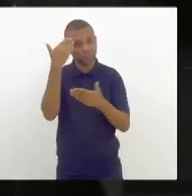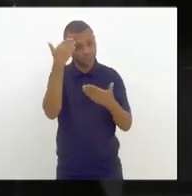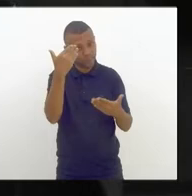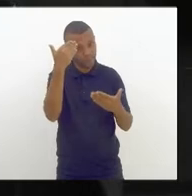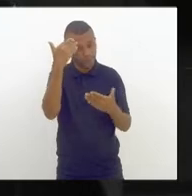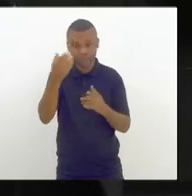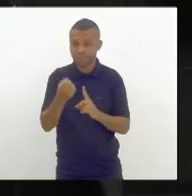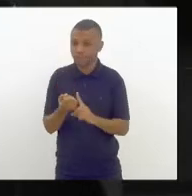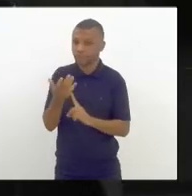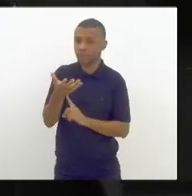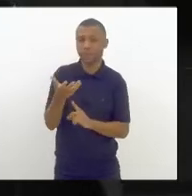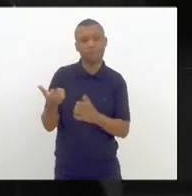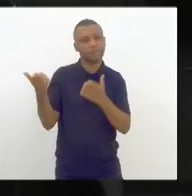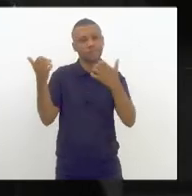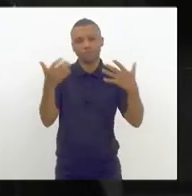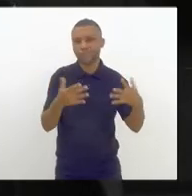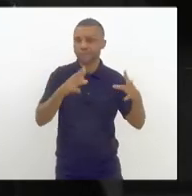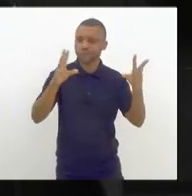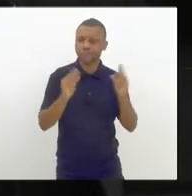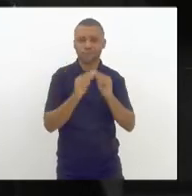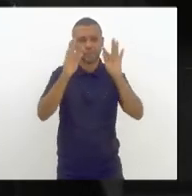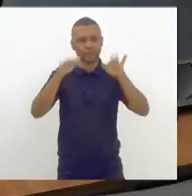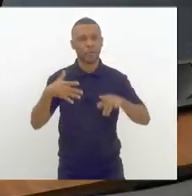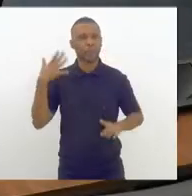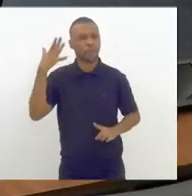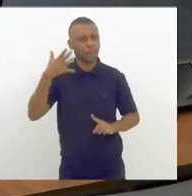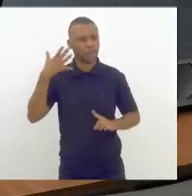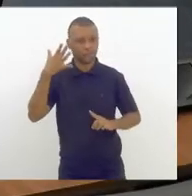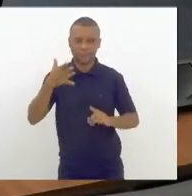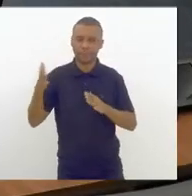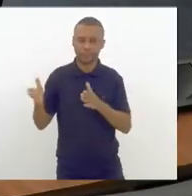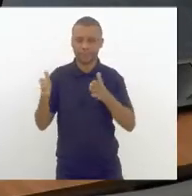queria fazer Deputado tia Ju encerra aqui meu pronunciamento